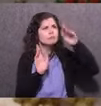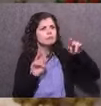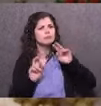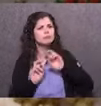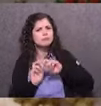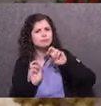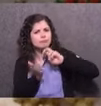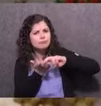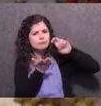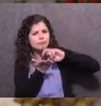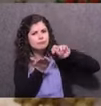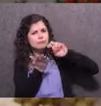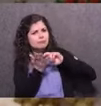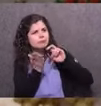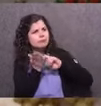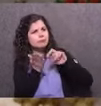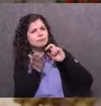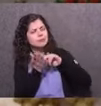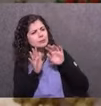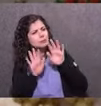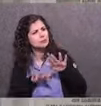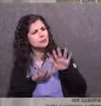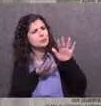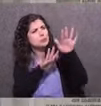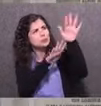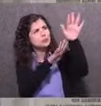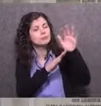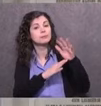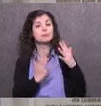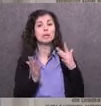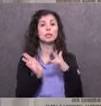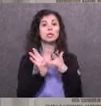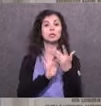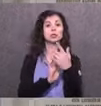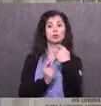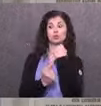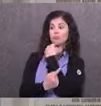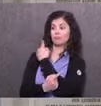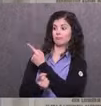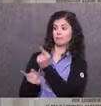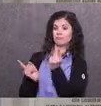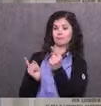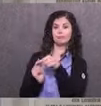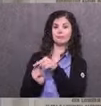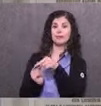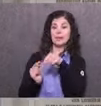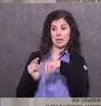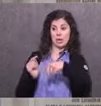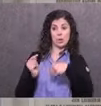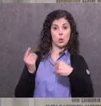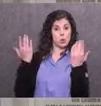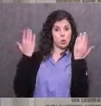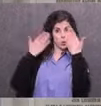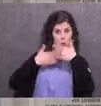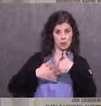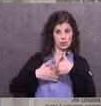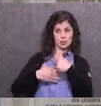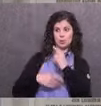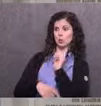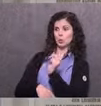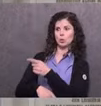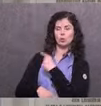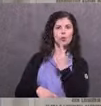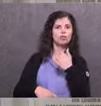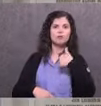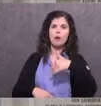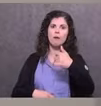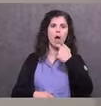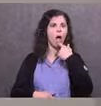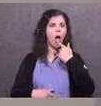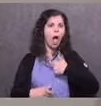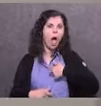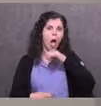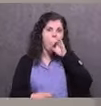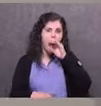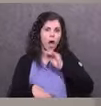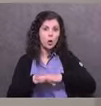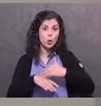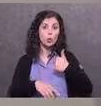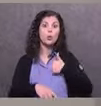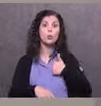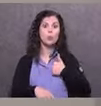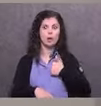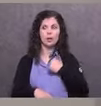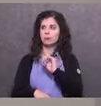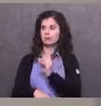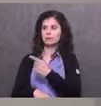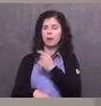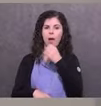Então Jesus disse-lhes: todos vós, esta noite, vos escandalizareis por minha causa,